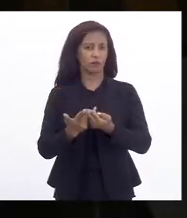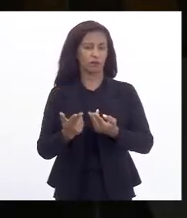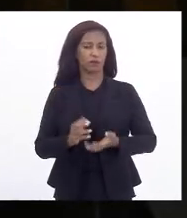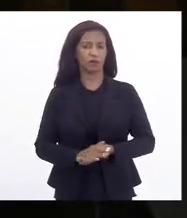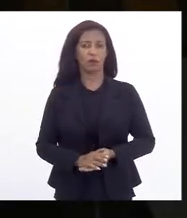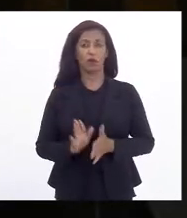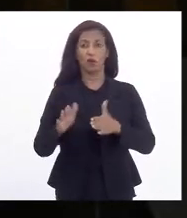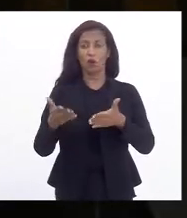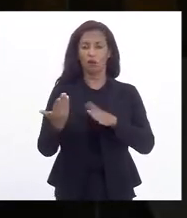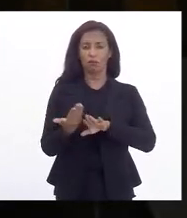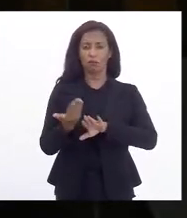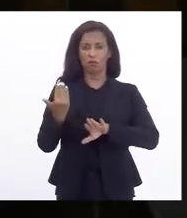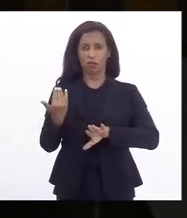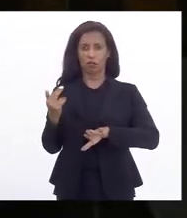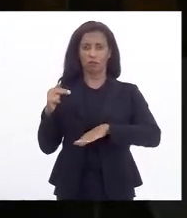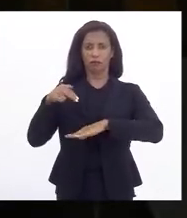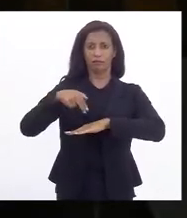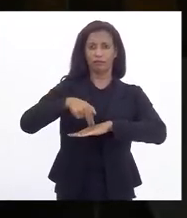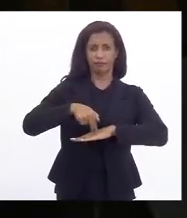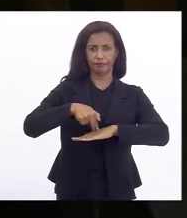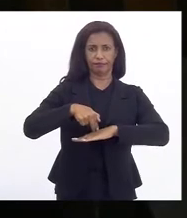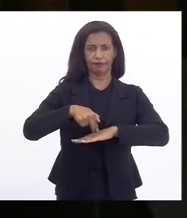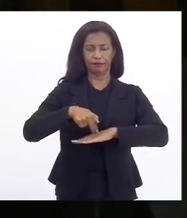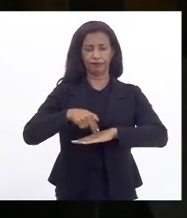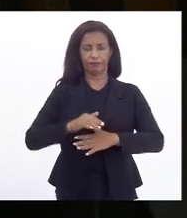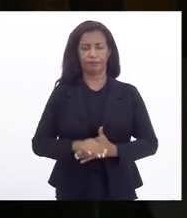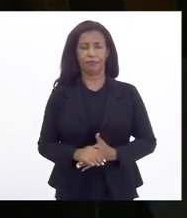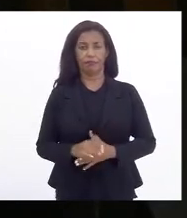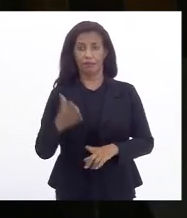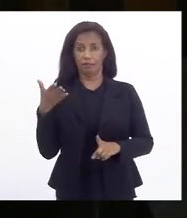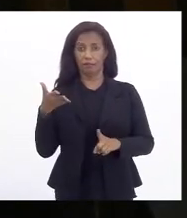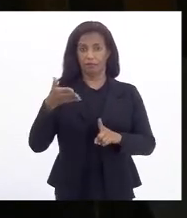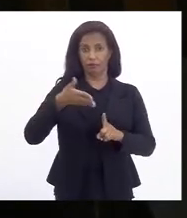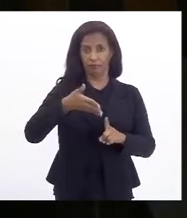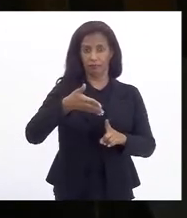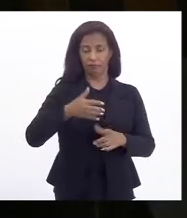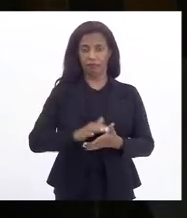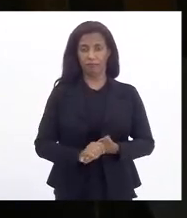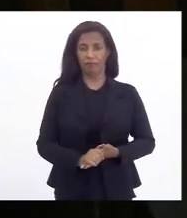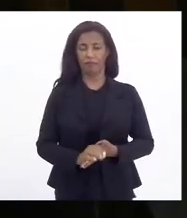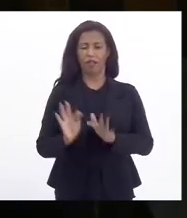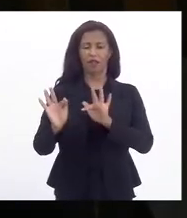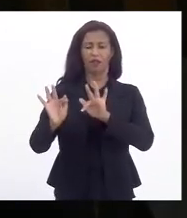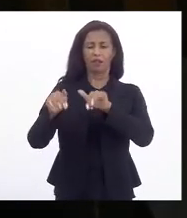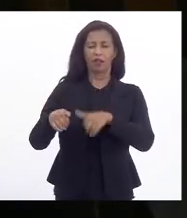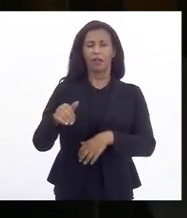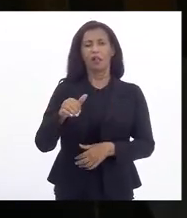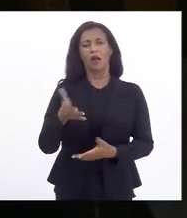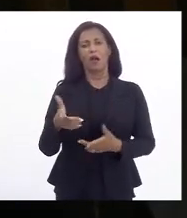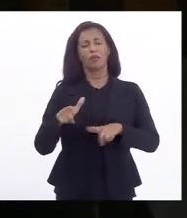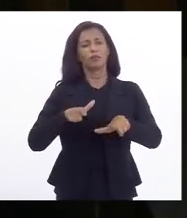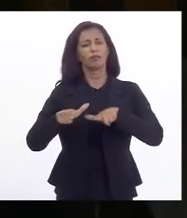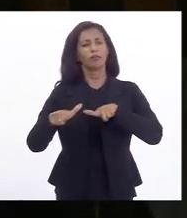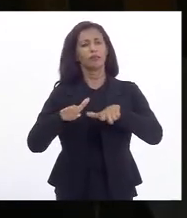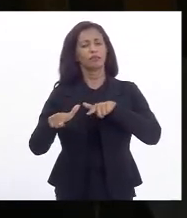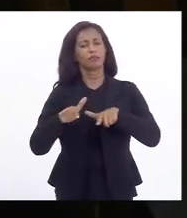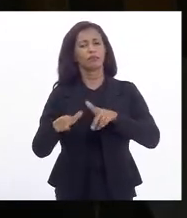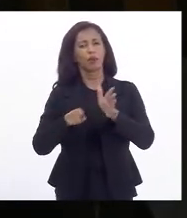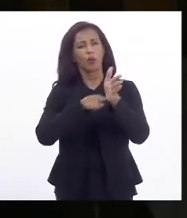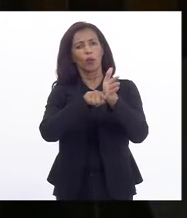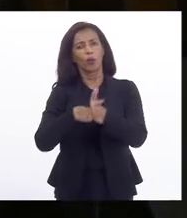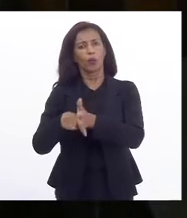quando me antecedeu aqui na Tribuna refiro-me ao encerramento dos trabalhos